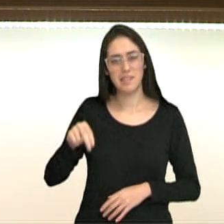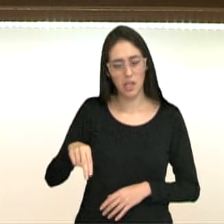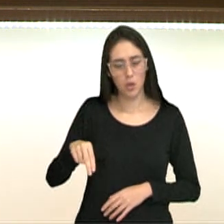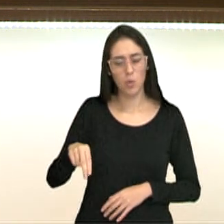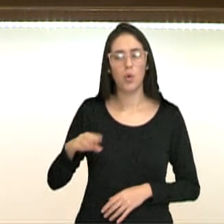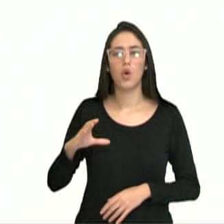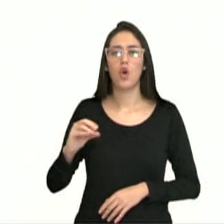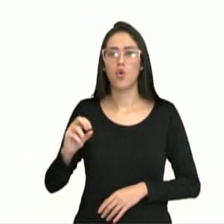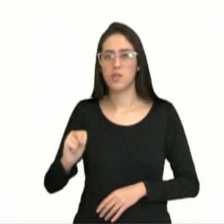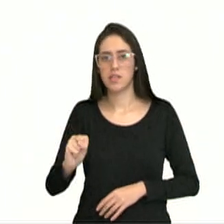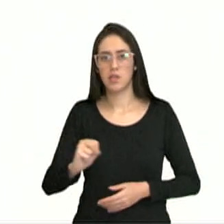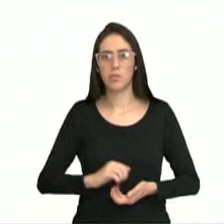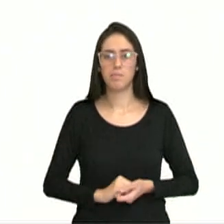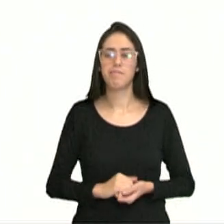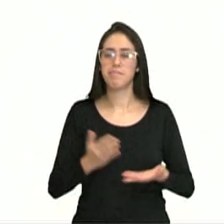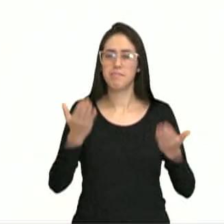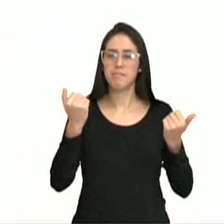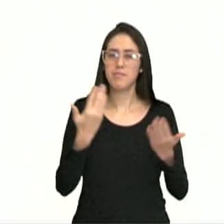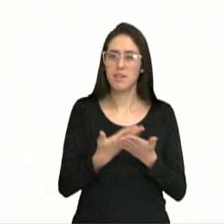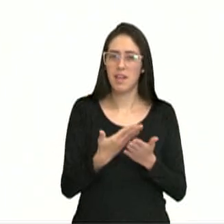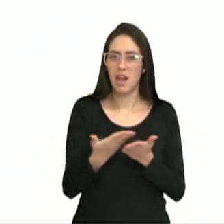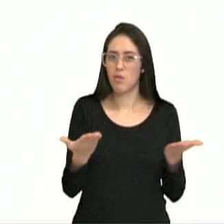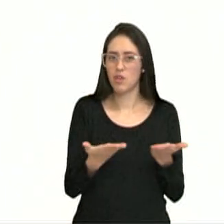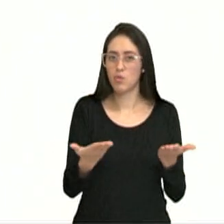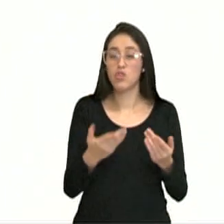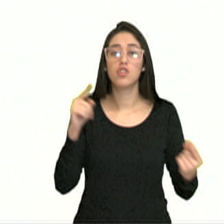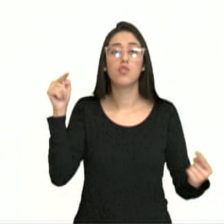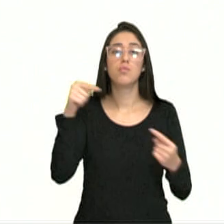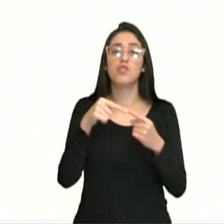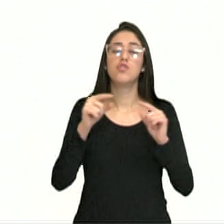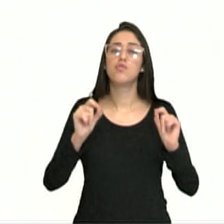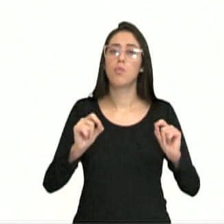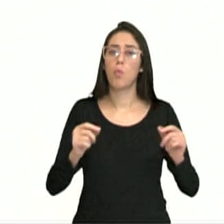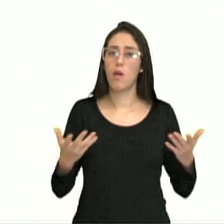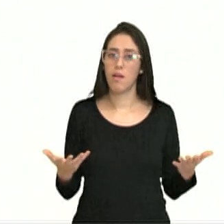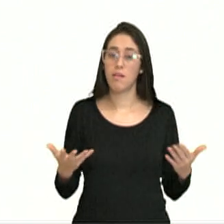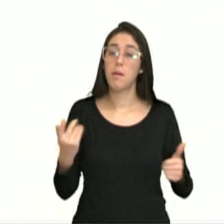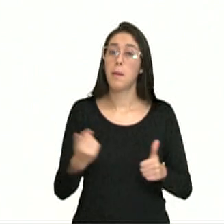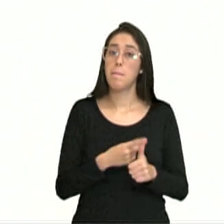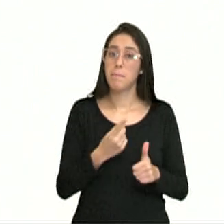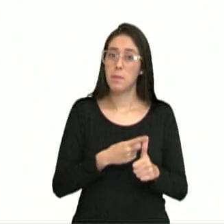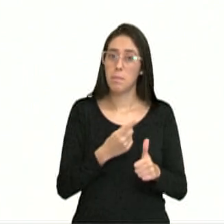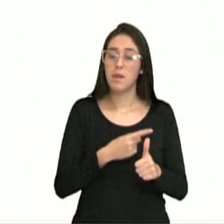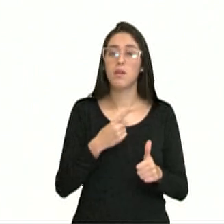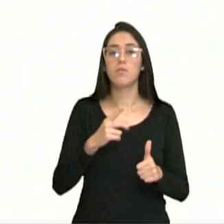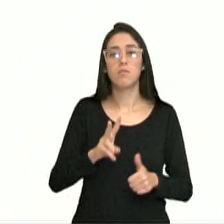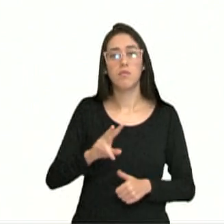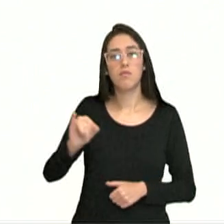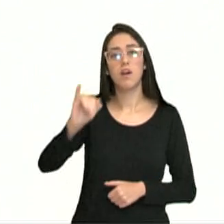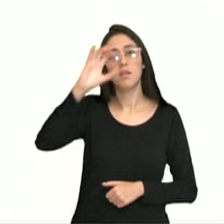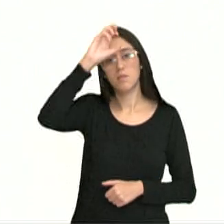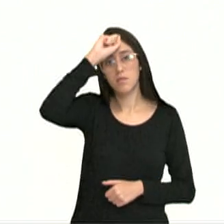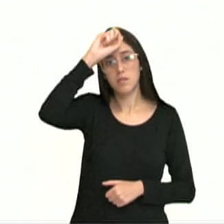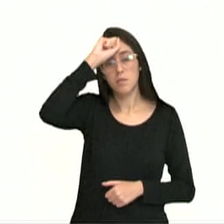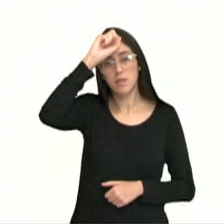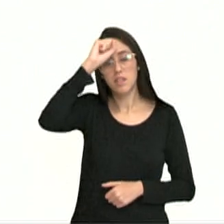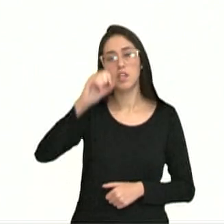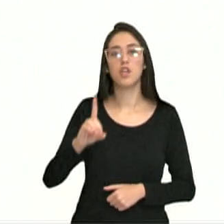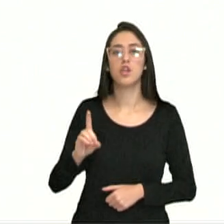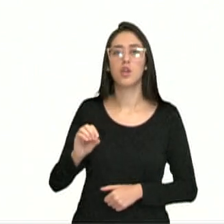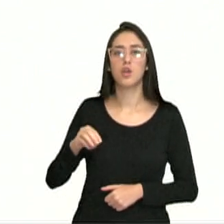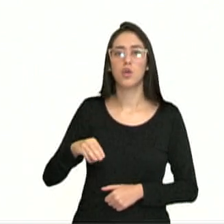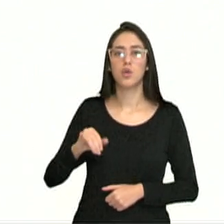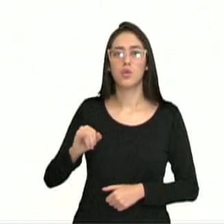hoje. Então quais serão os objetivos da aula? Então primeiramente a gente vai compreender o domínio e a imagem da